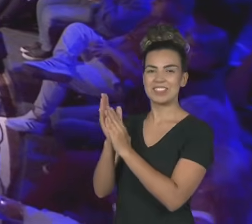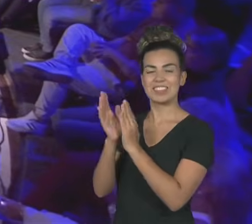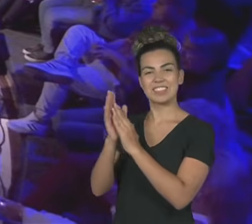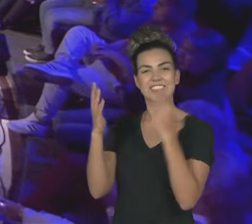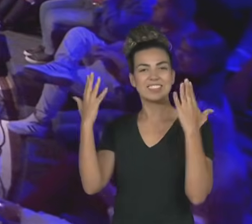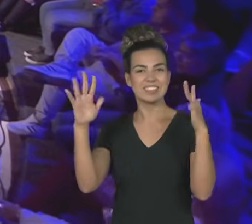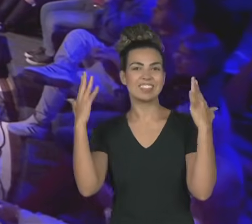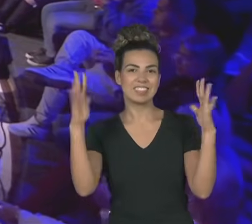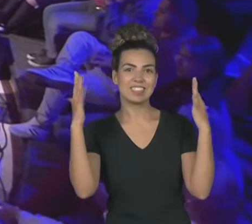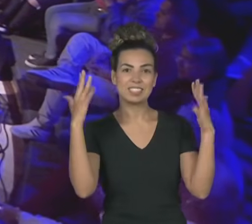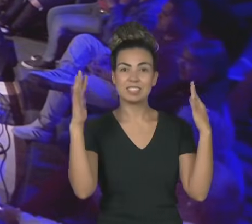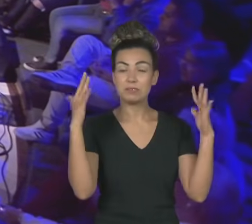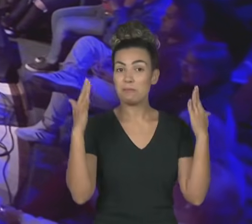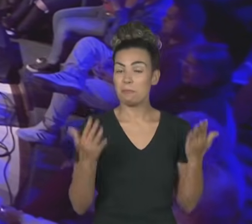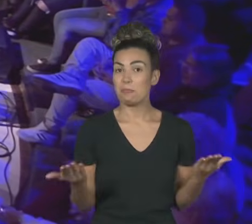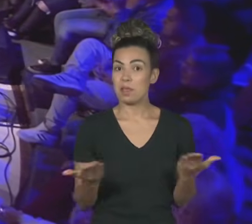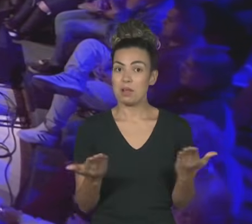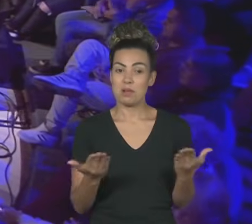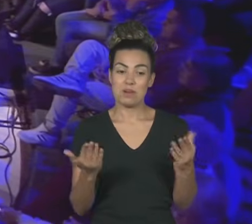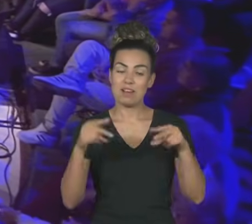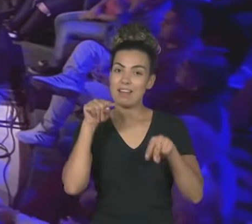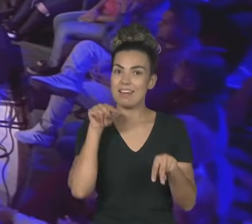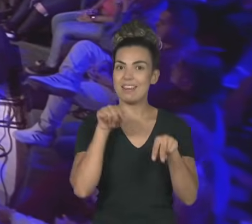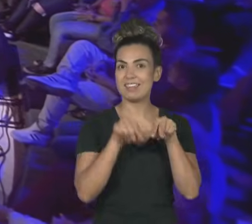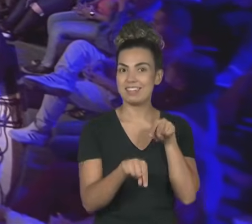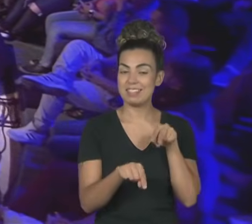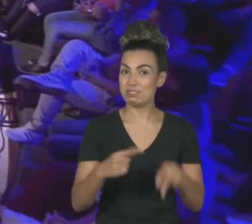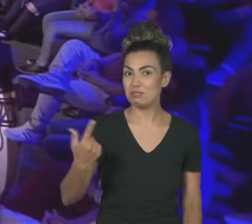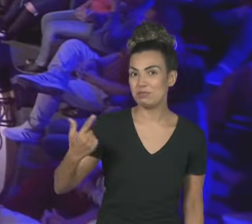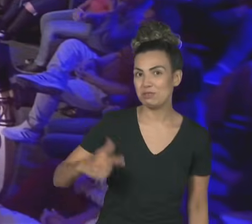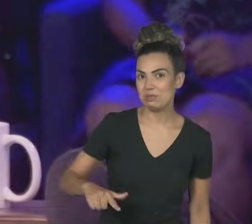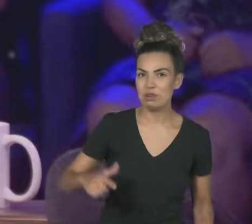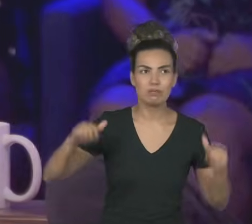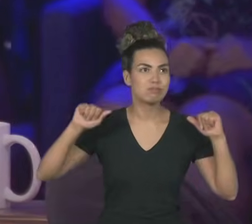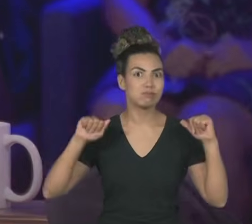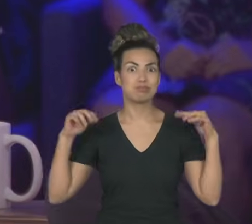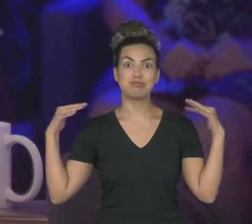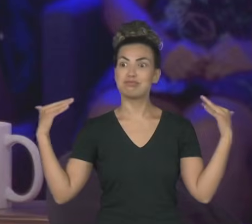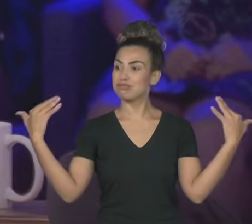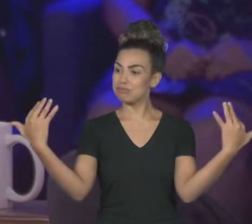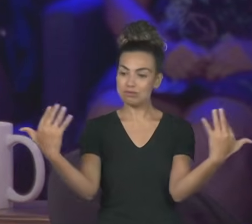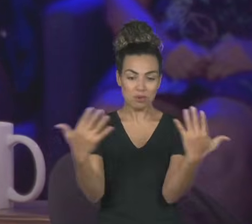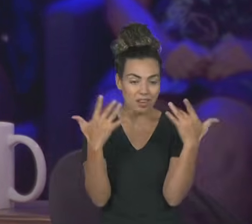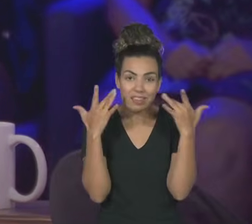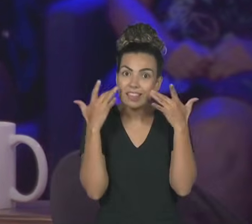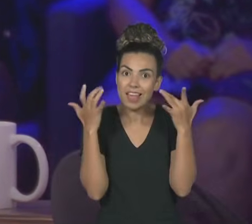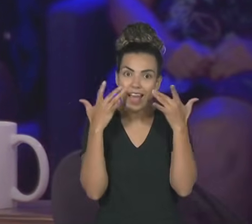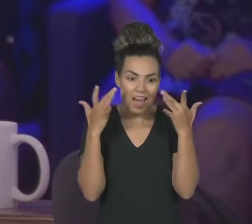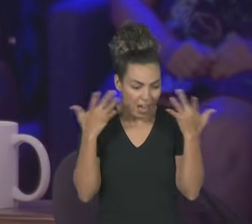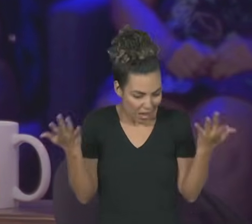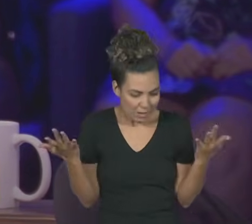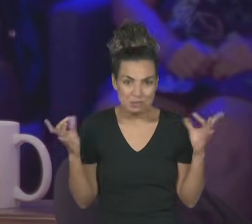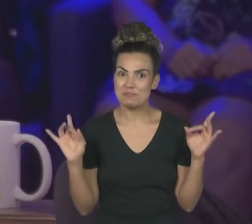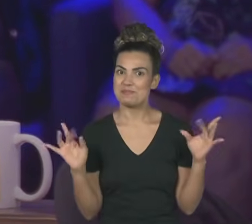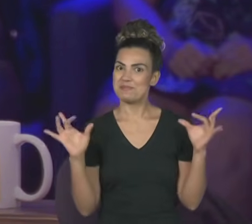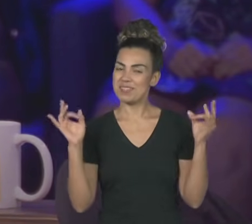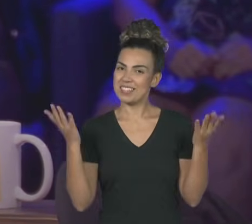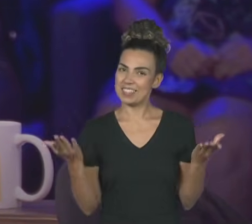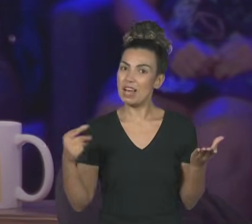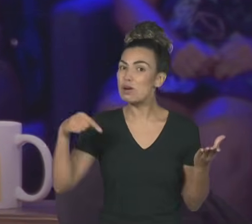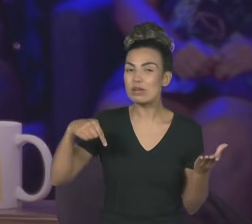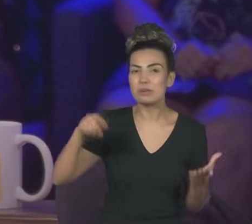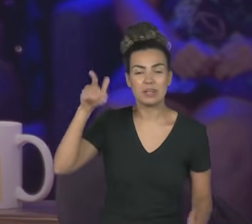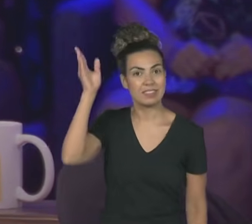Estamos começando mais um Arena dos Saberes, diretamente aqui desse teatro, desse palco sagrado, que é o Teatro de Arena, do Sesc